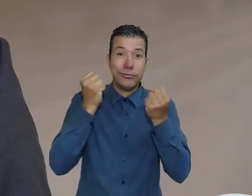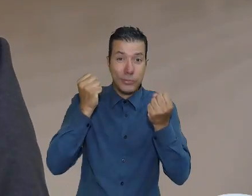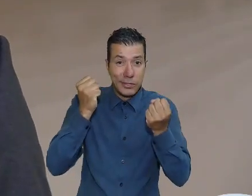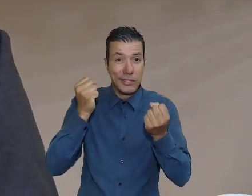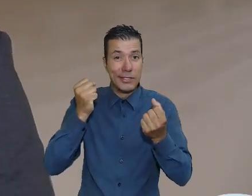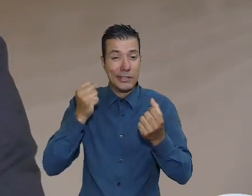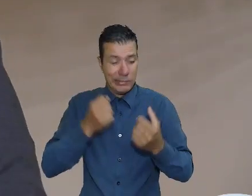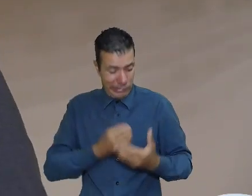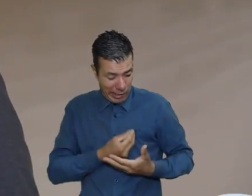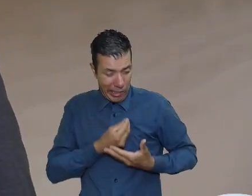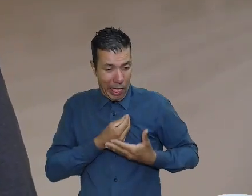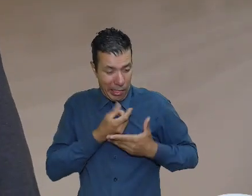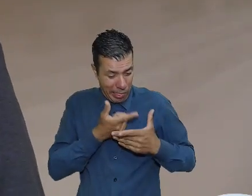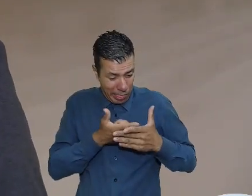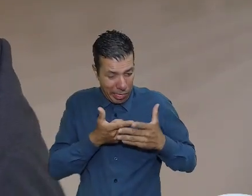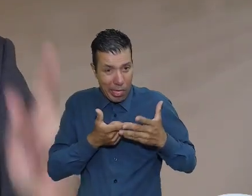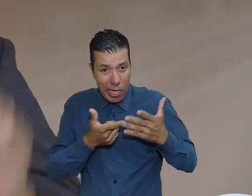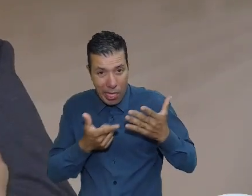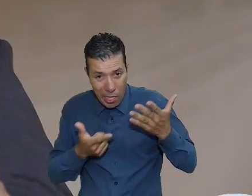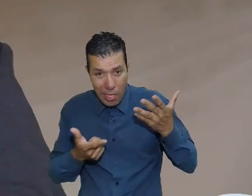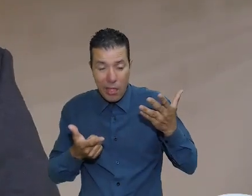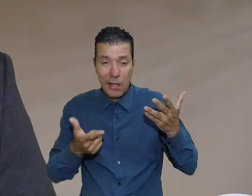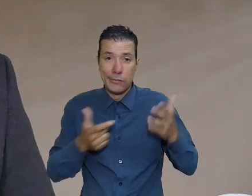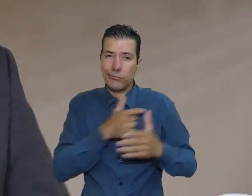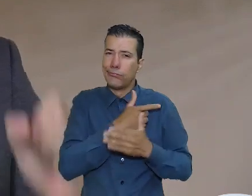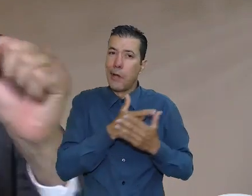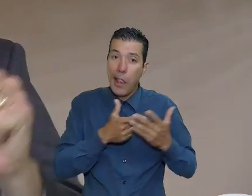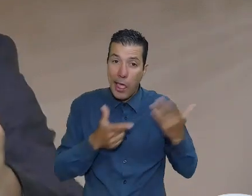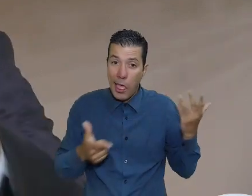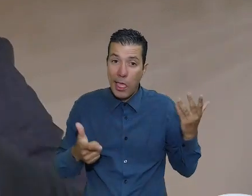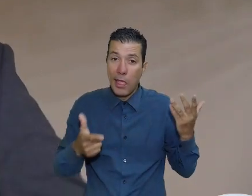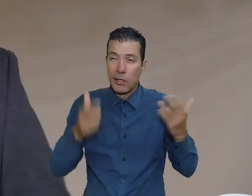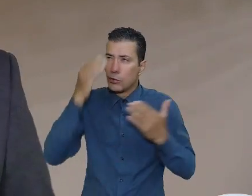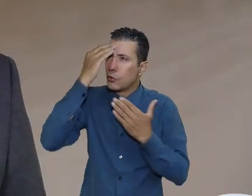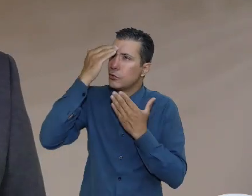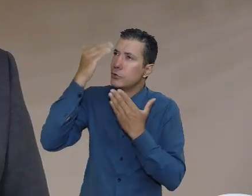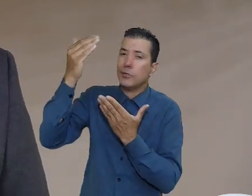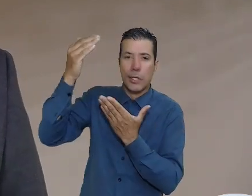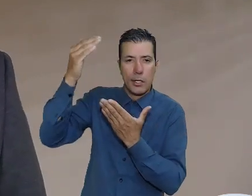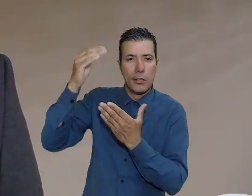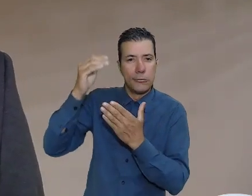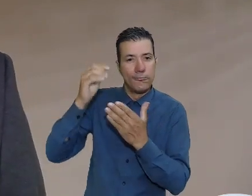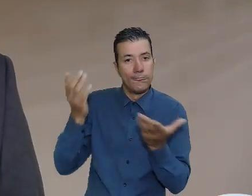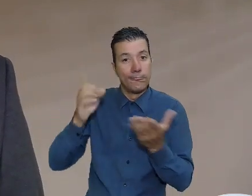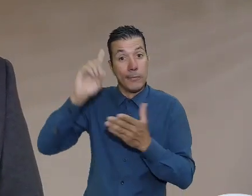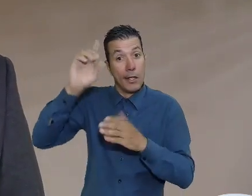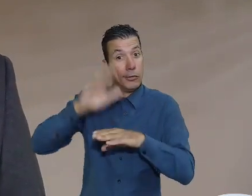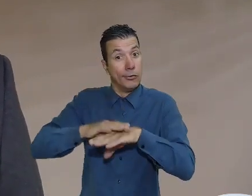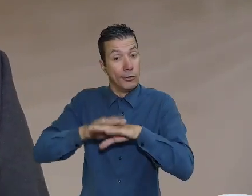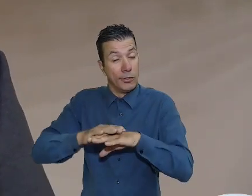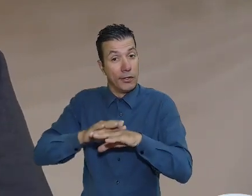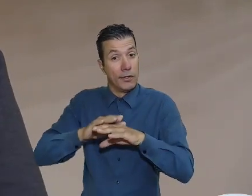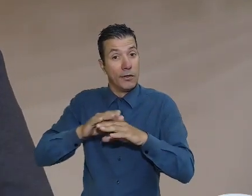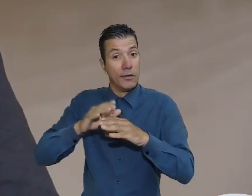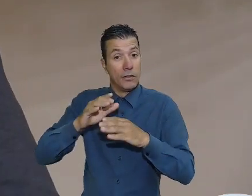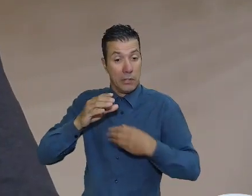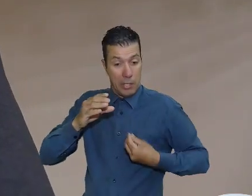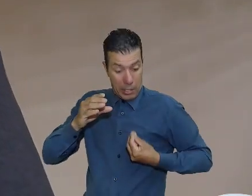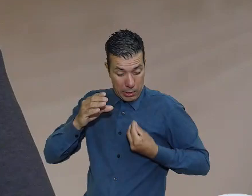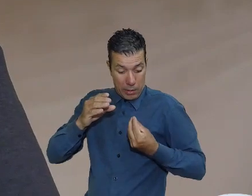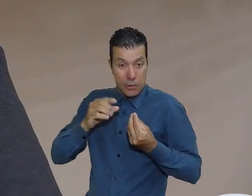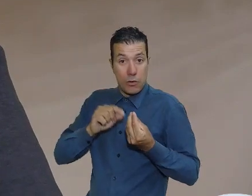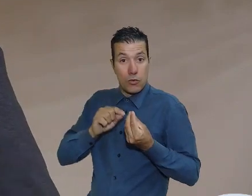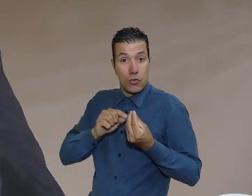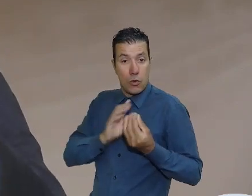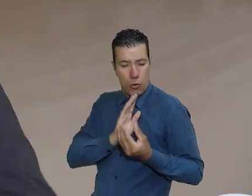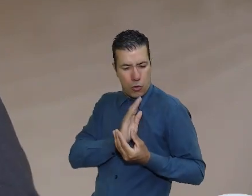questões, dos nossos problemas, mas Ele é o Deus também da nossa gratidão, amém? Deus é aquele que recebe das nossas